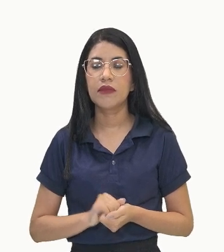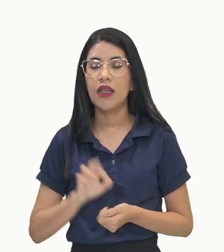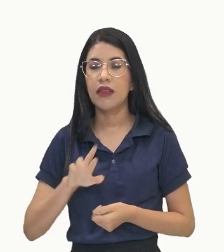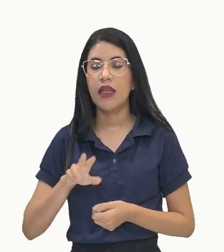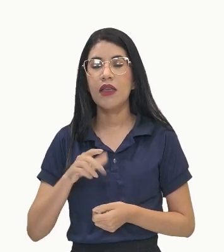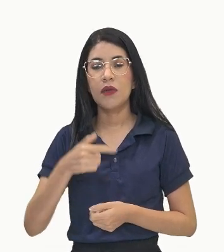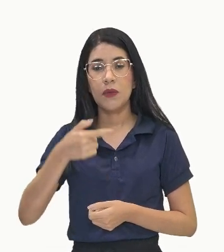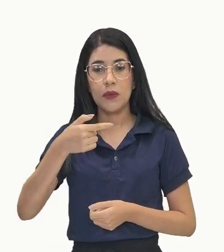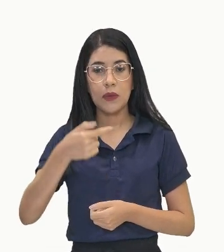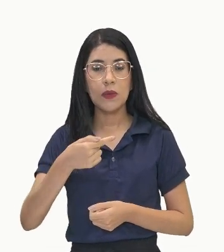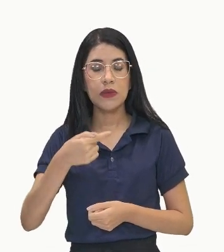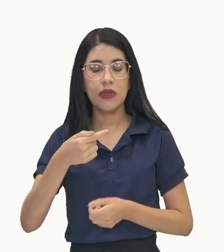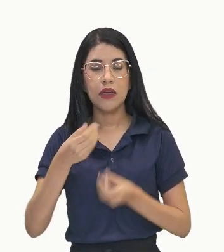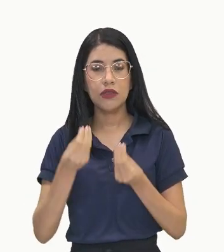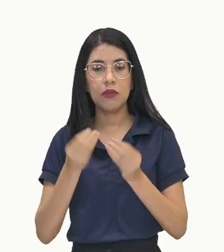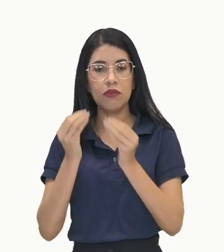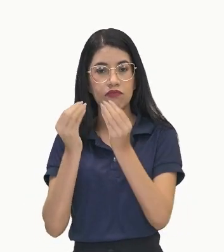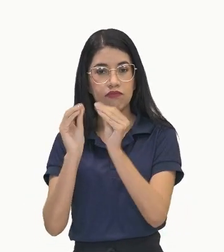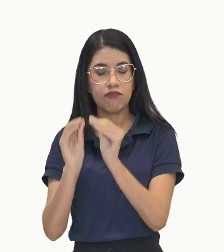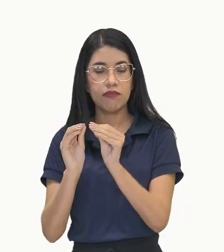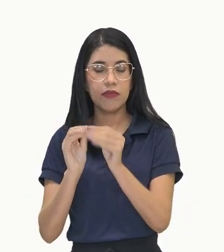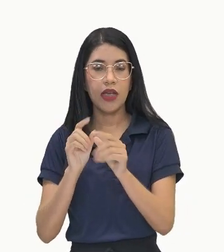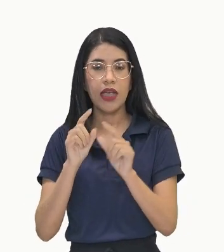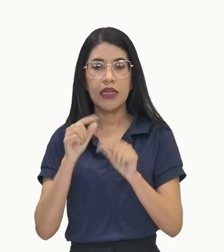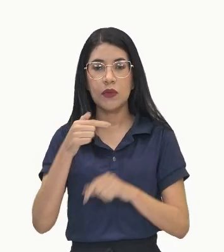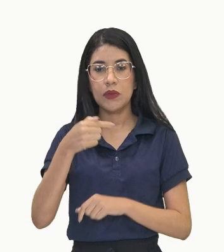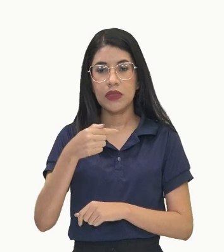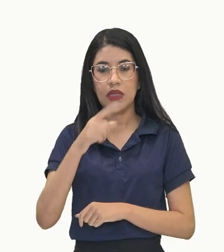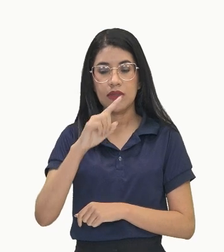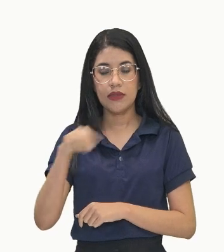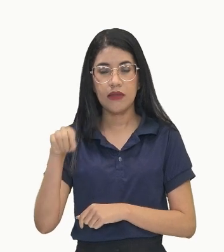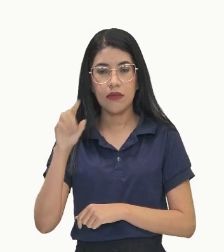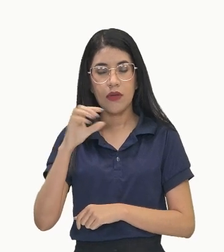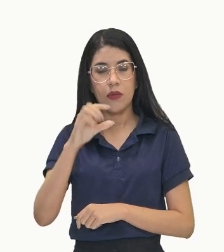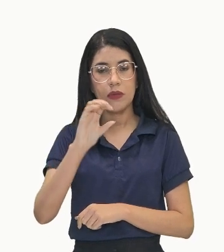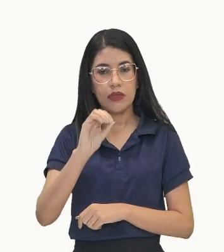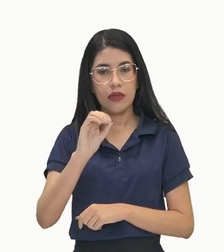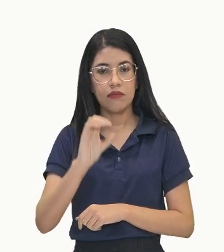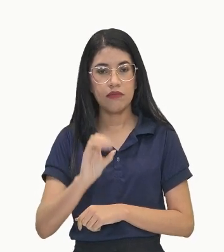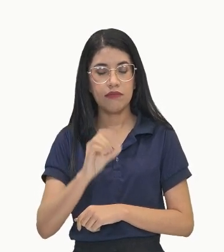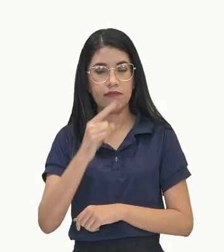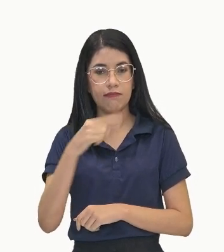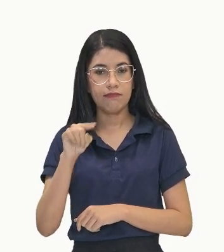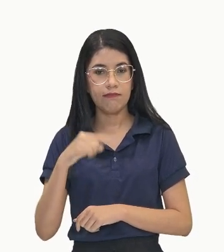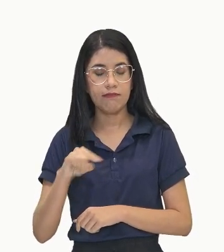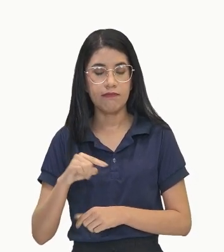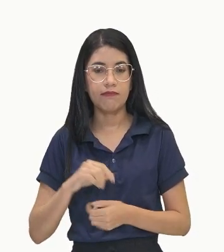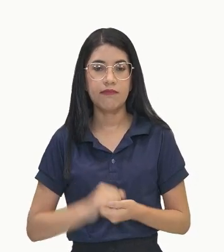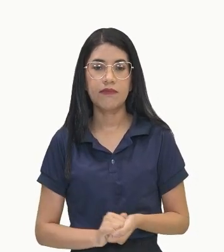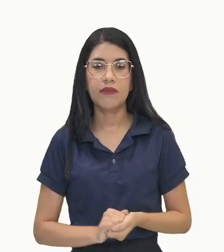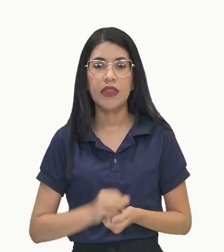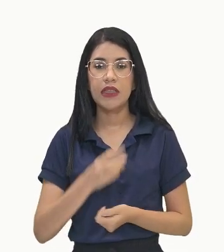dar 350, você corta esse 0 com esse 0. Que aí dá da mesma forma